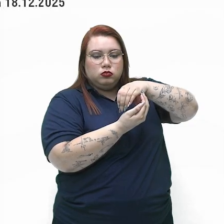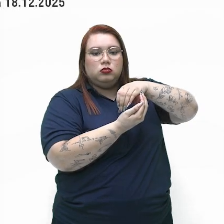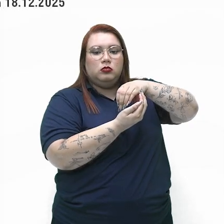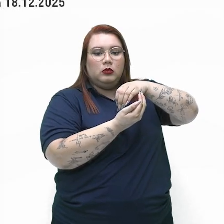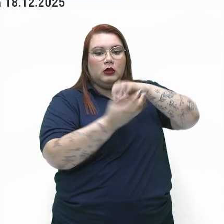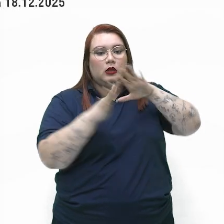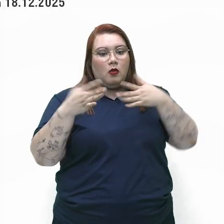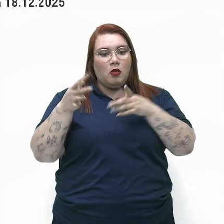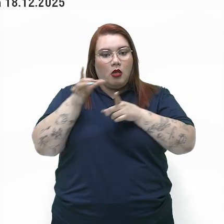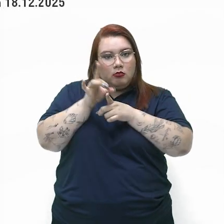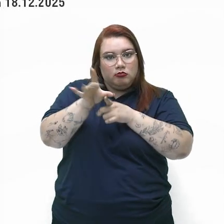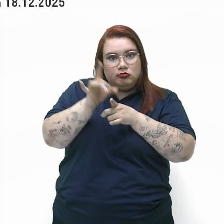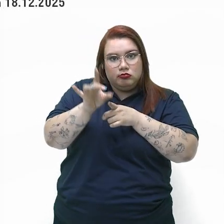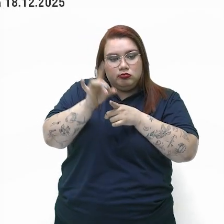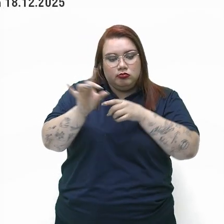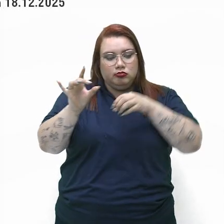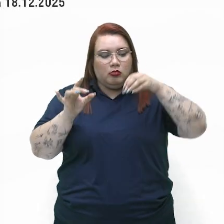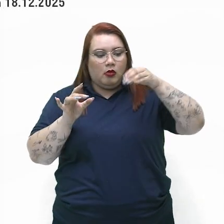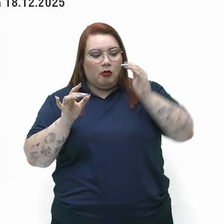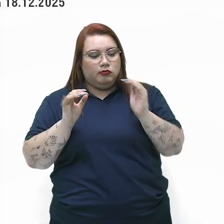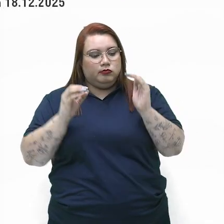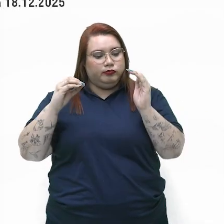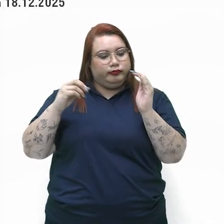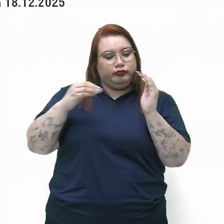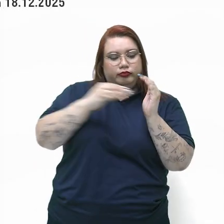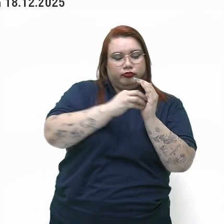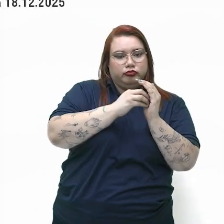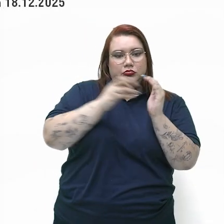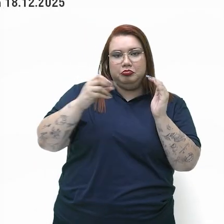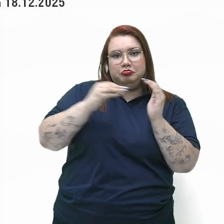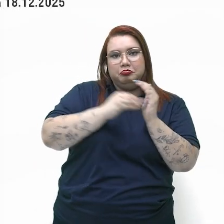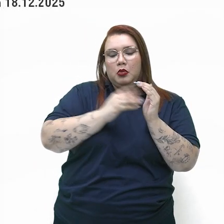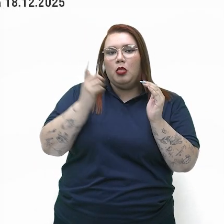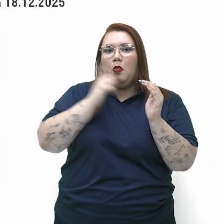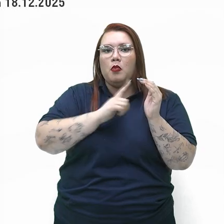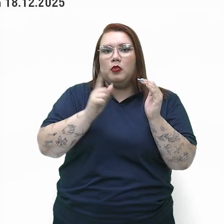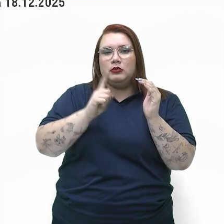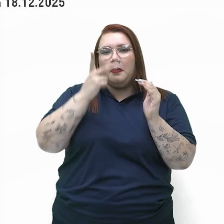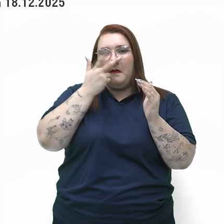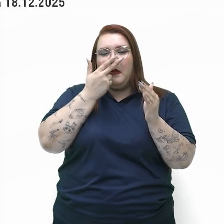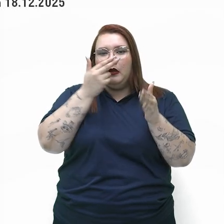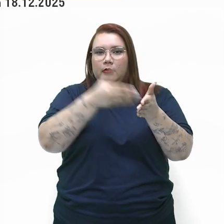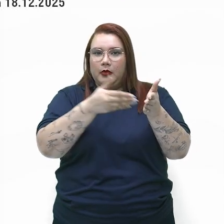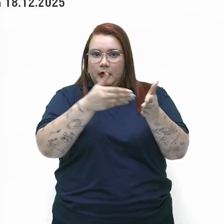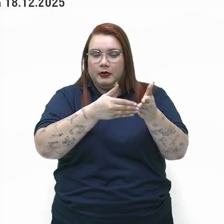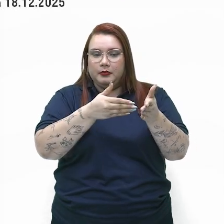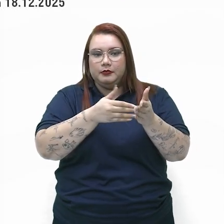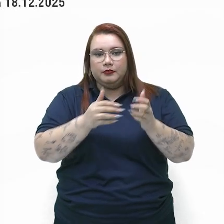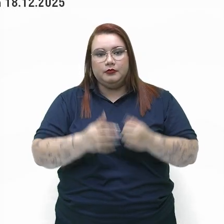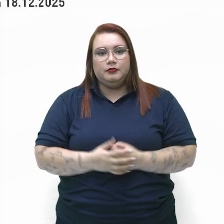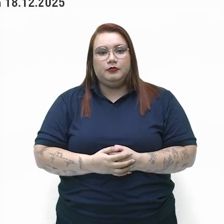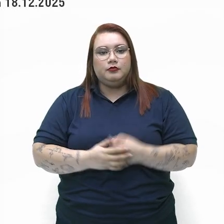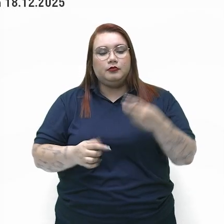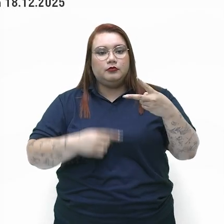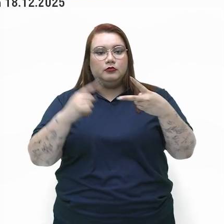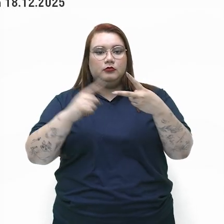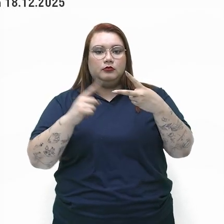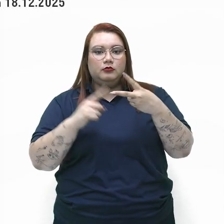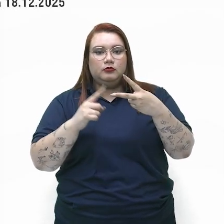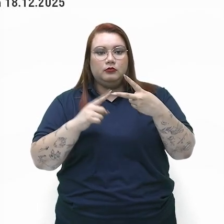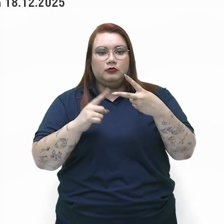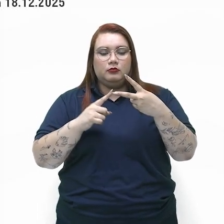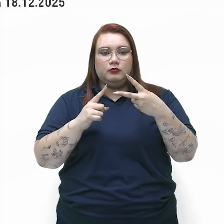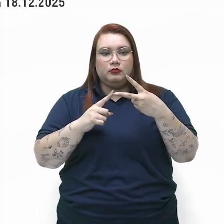que impede a chegada do sêmen até o útero, impedindo também a fecundação do ovócito. Temos